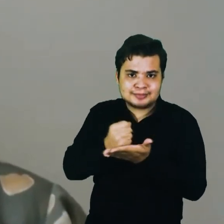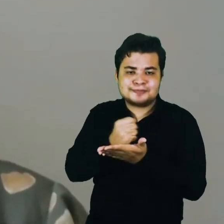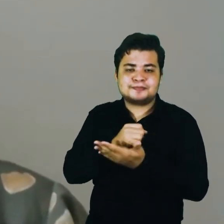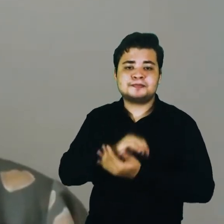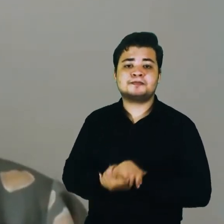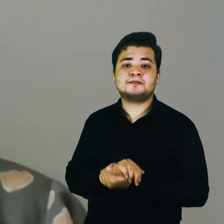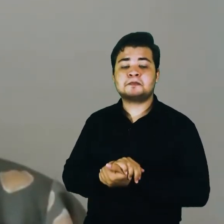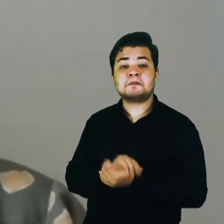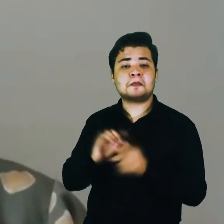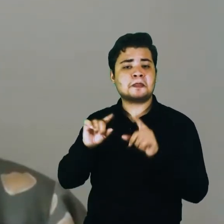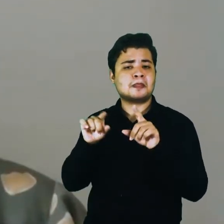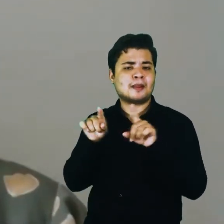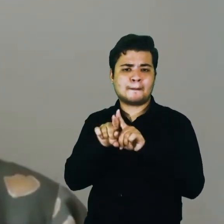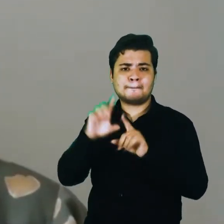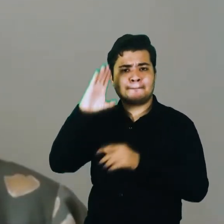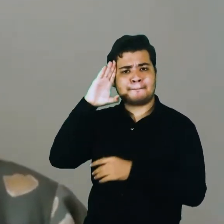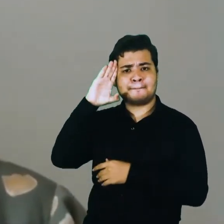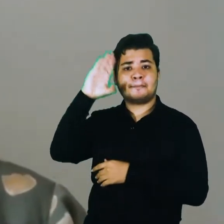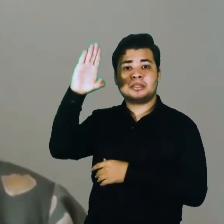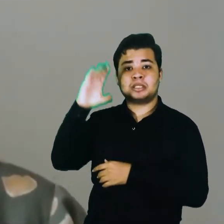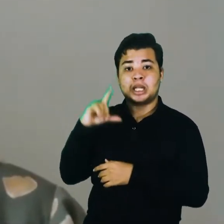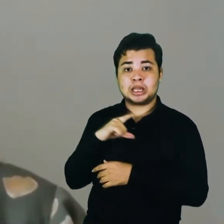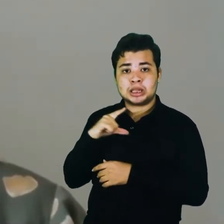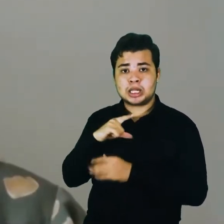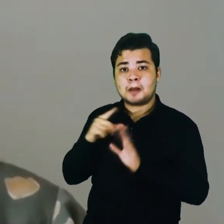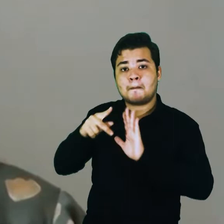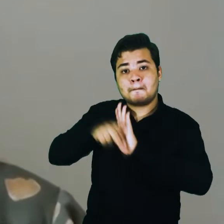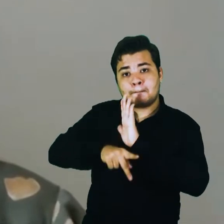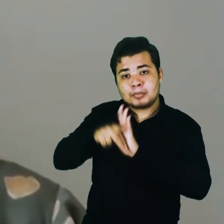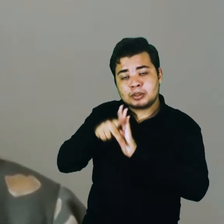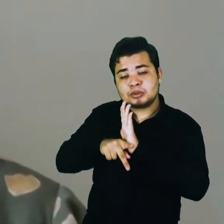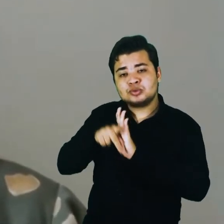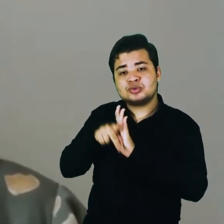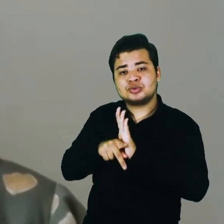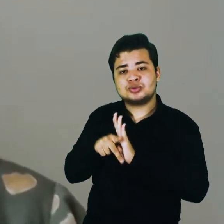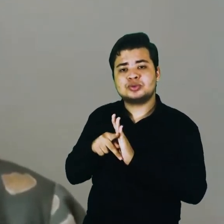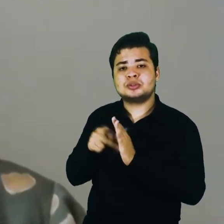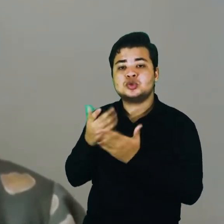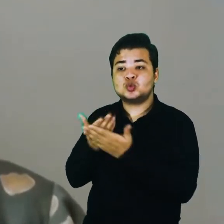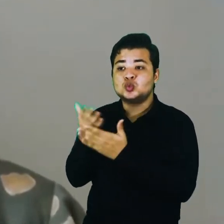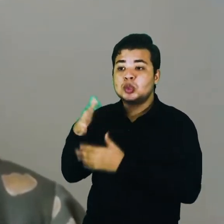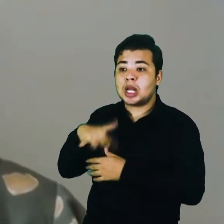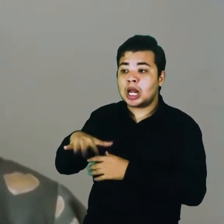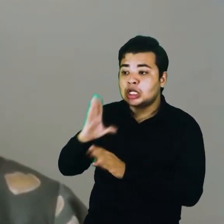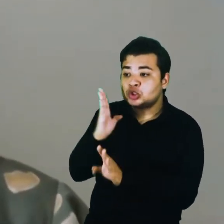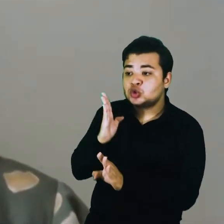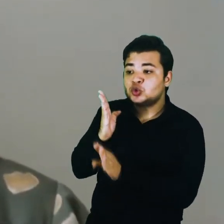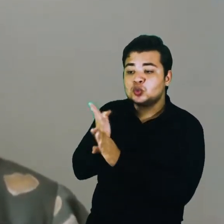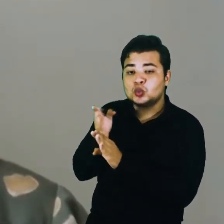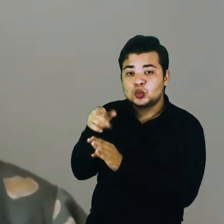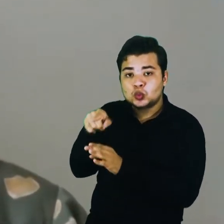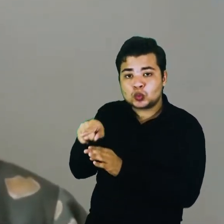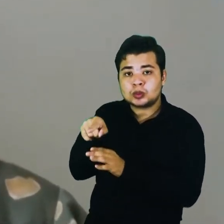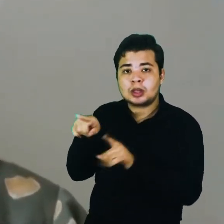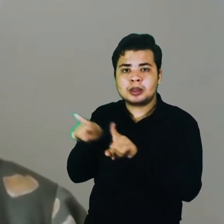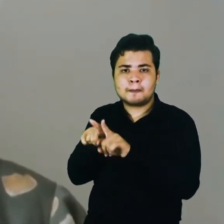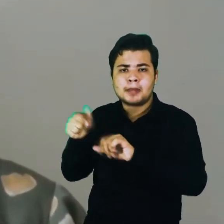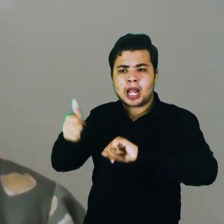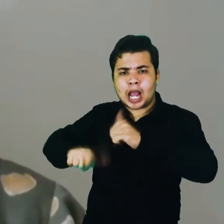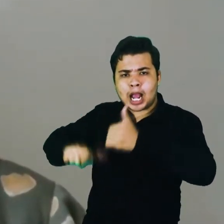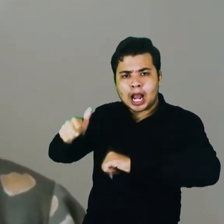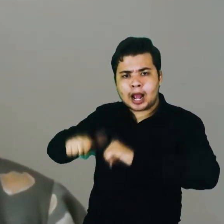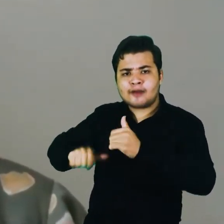plantas, e principalmente nós temos grandes projetos que envolvem a identificação e toda a avaliação